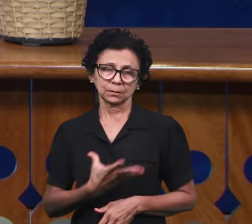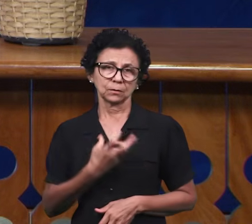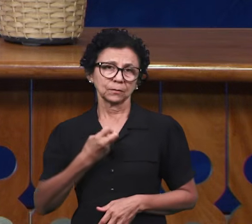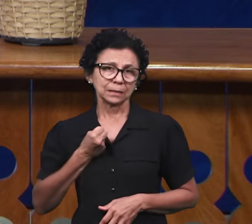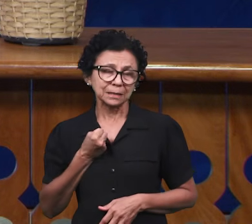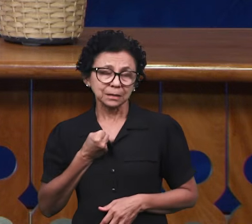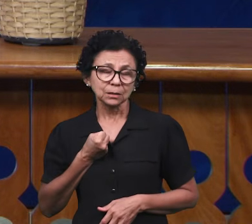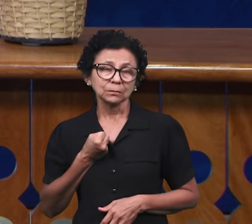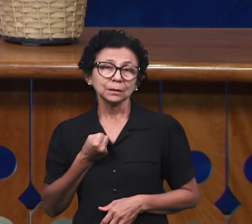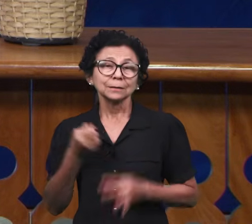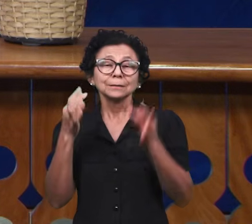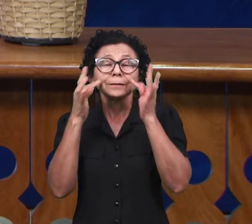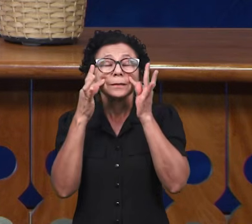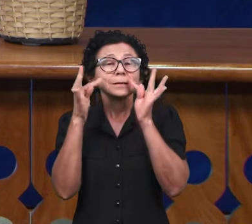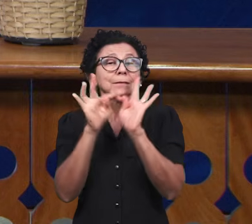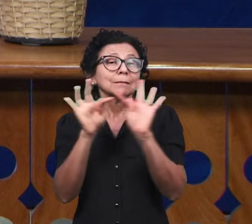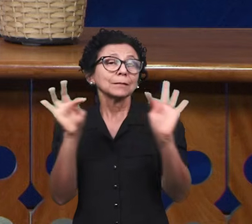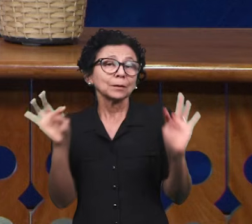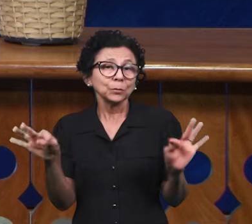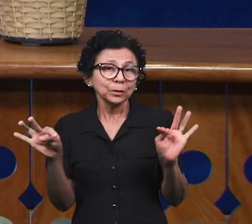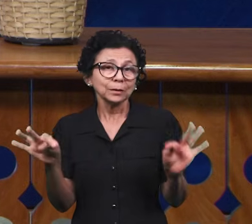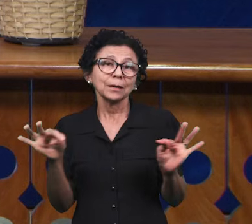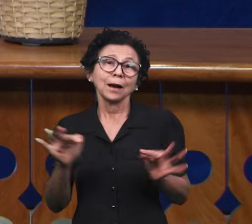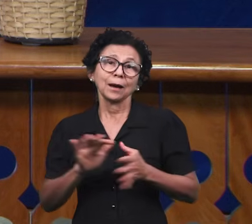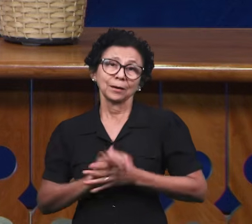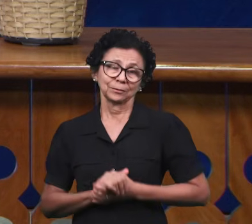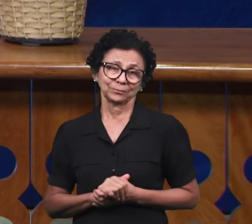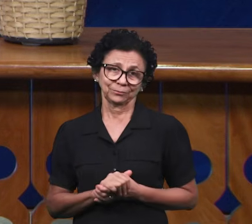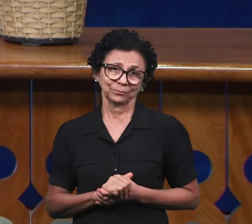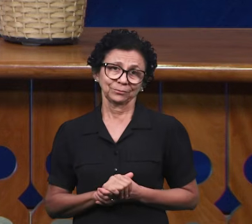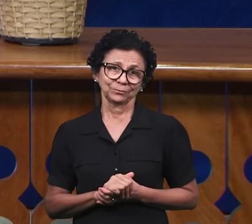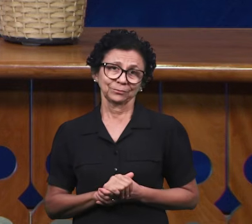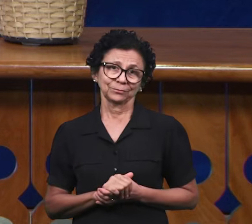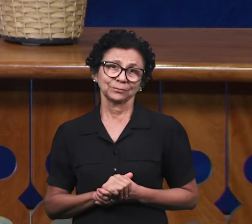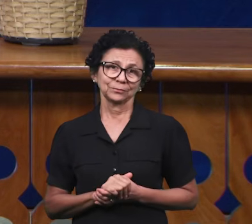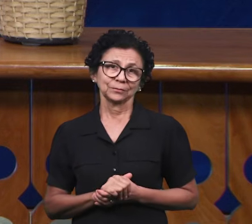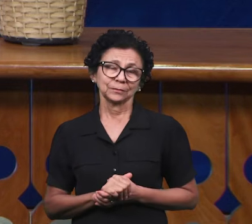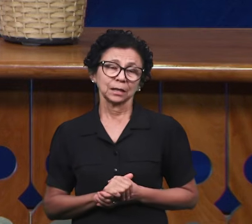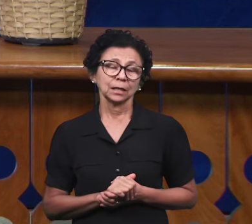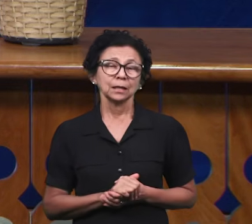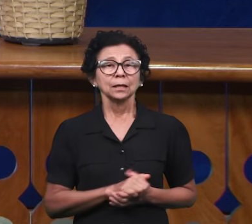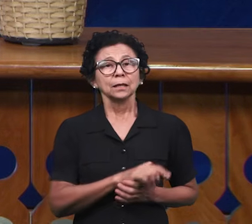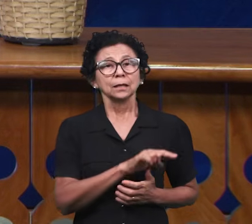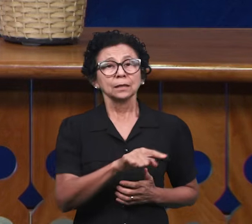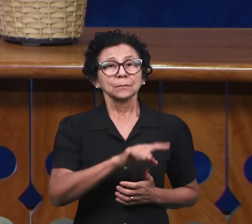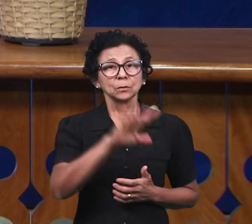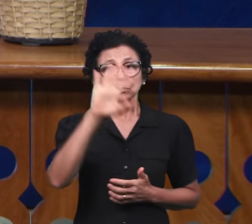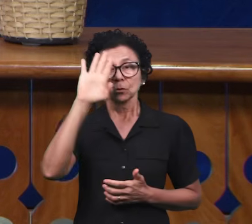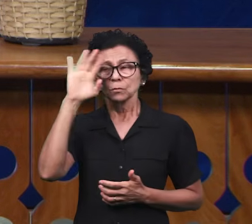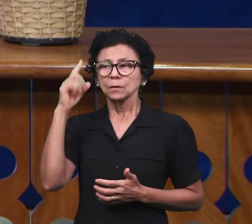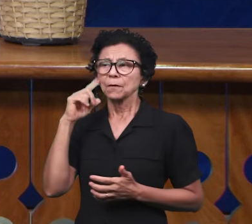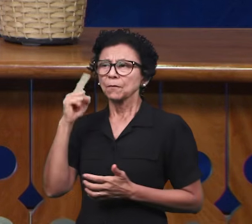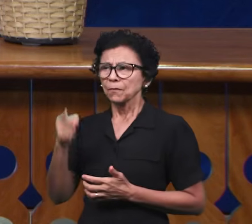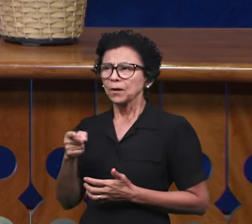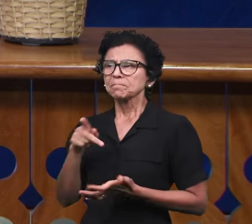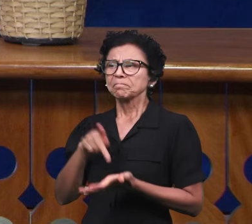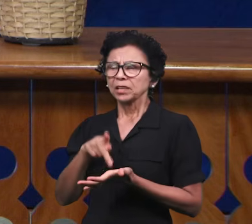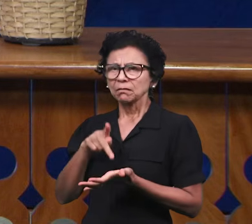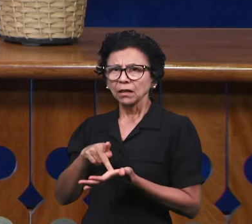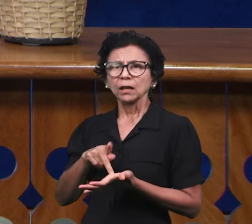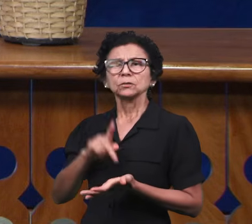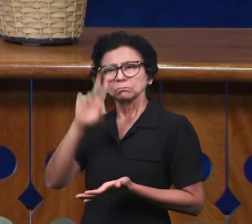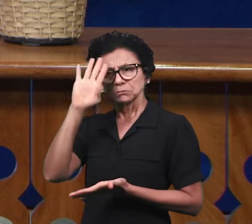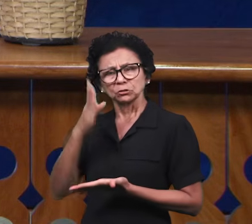esta salvação sem cair em nenhum descrédito. Então, esse foi o alerta que Paulo trouxe a